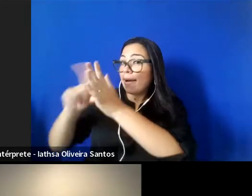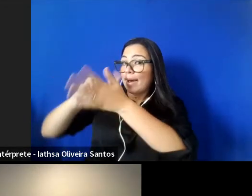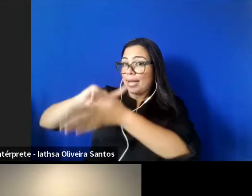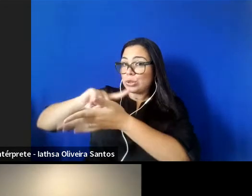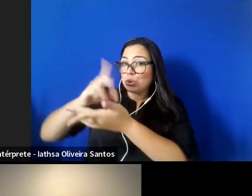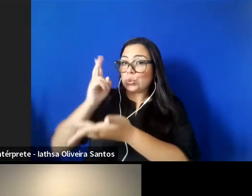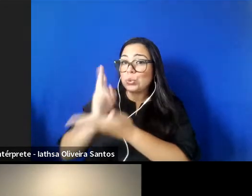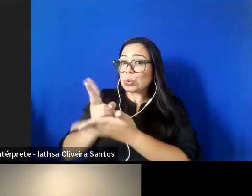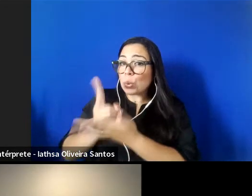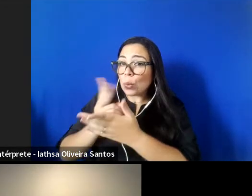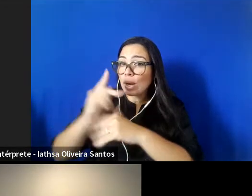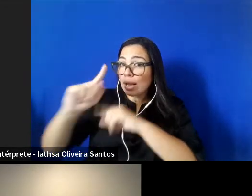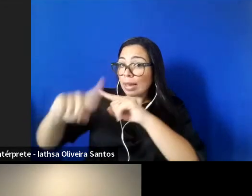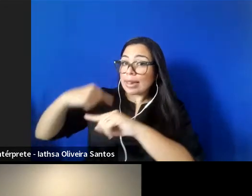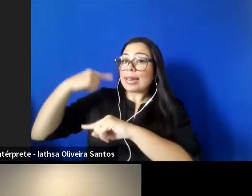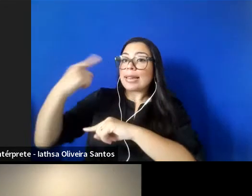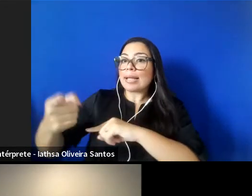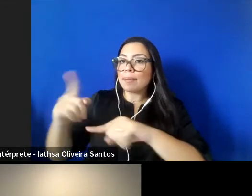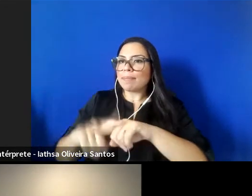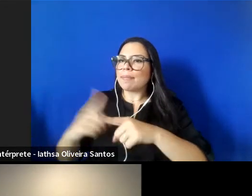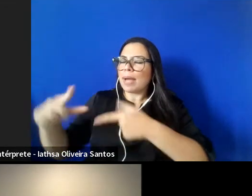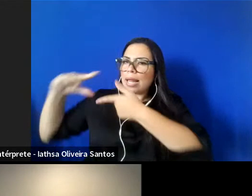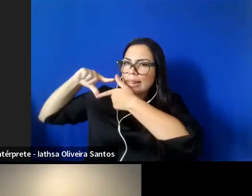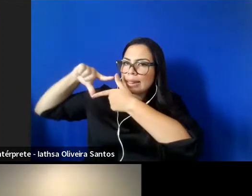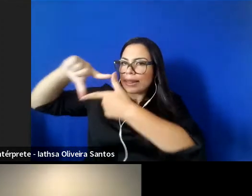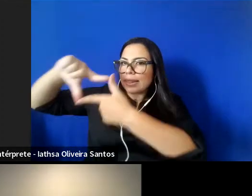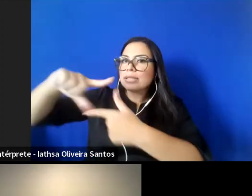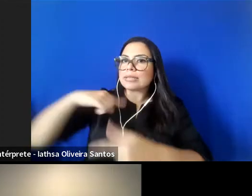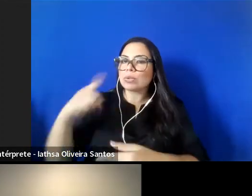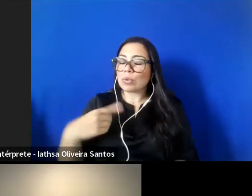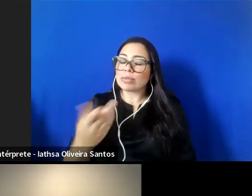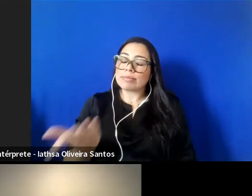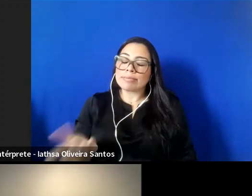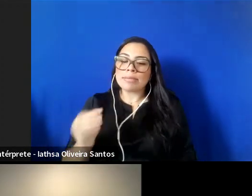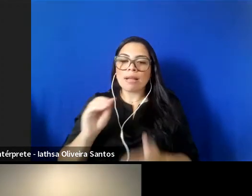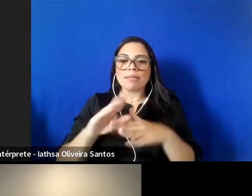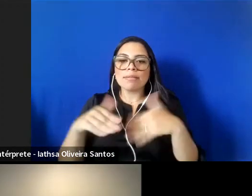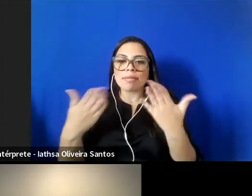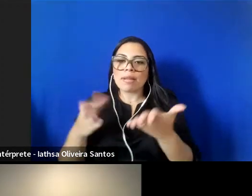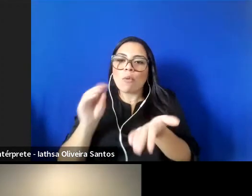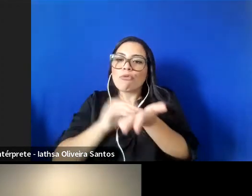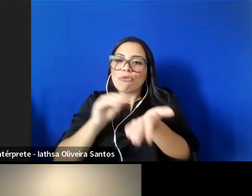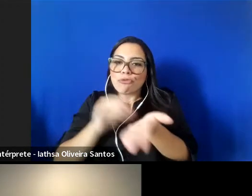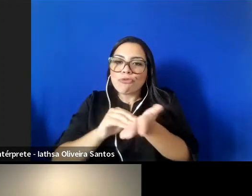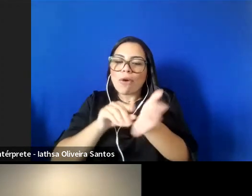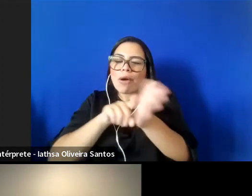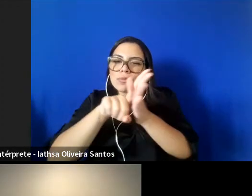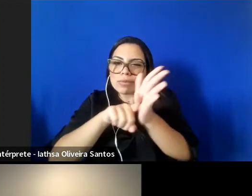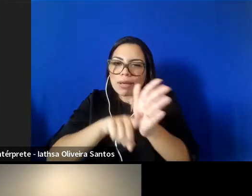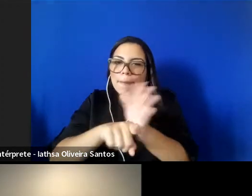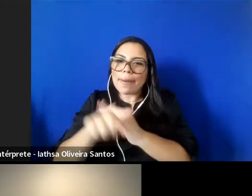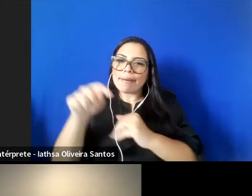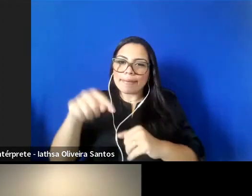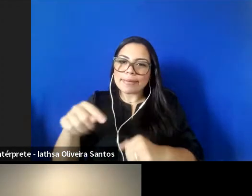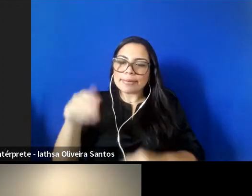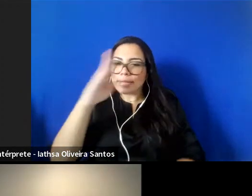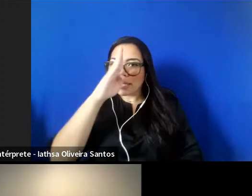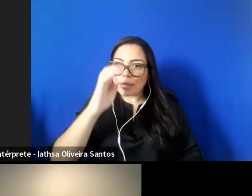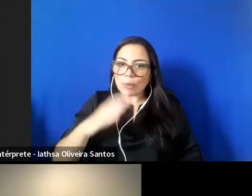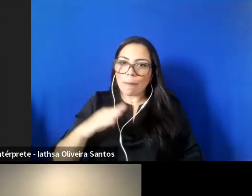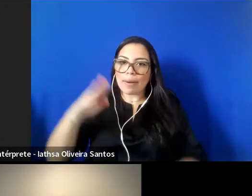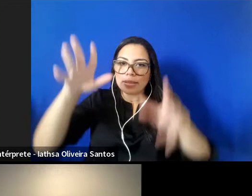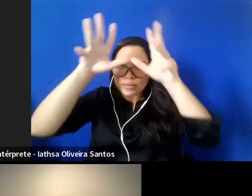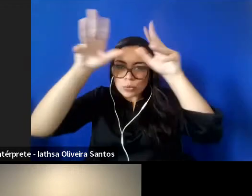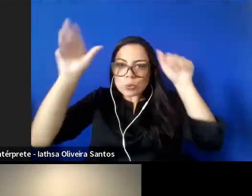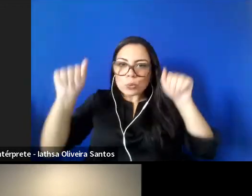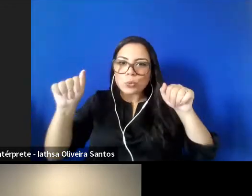depois. Mas isso é uma tradição nossa. Então, eu sentia muita falta de pesquisa aqui no nosso tribunal.